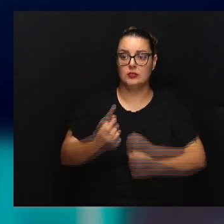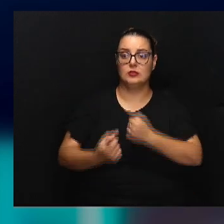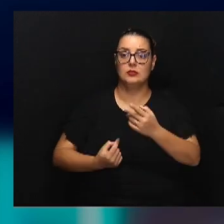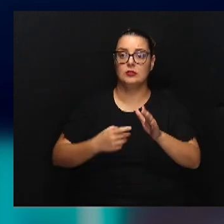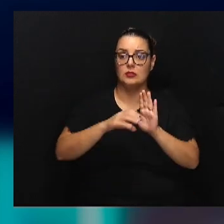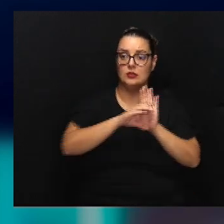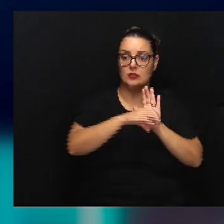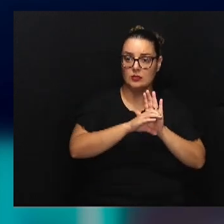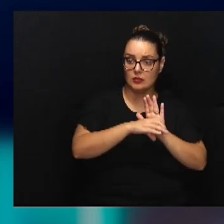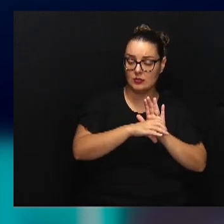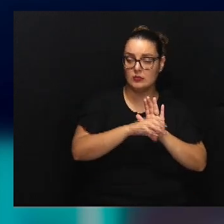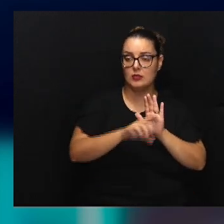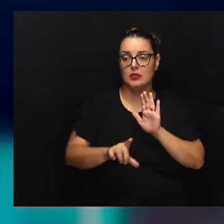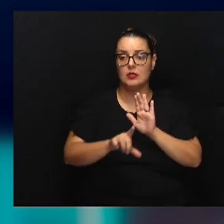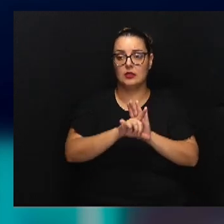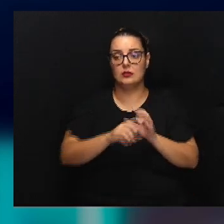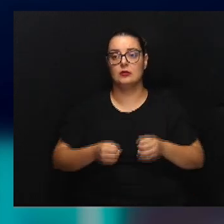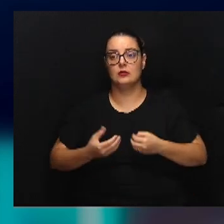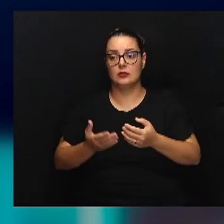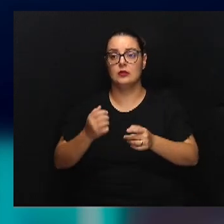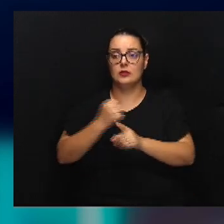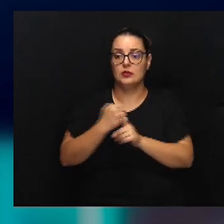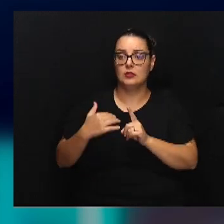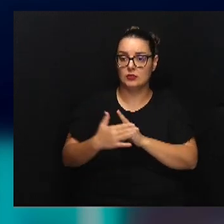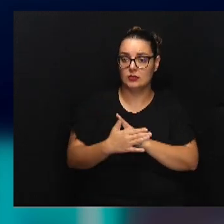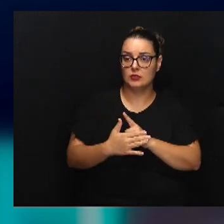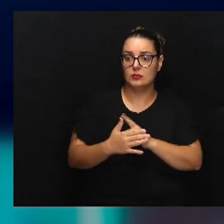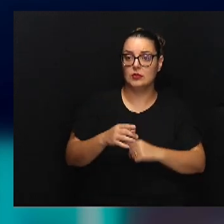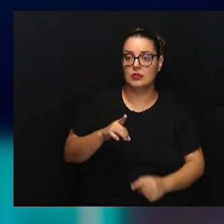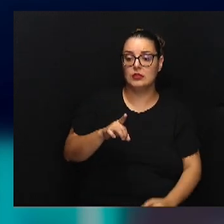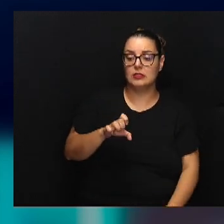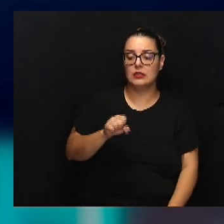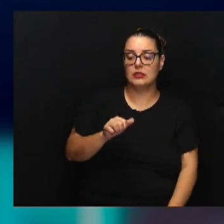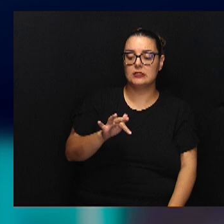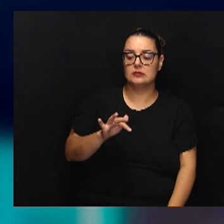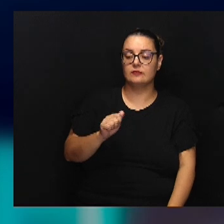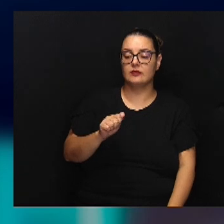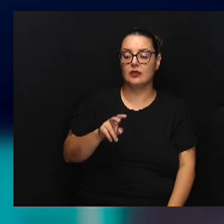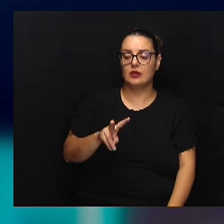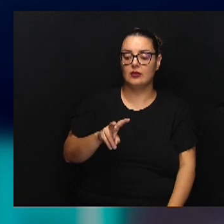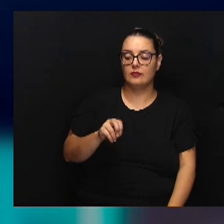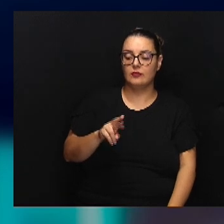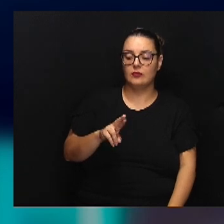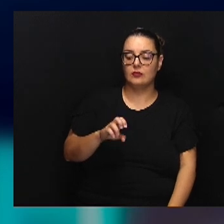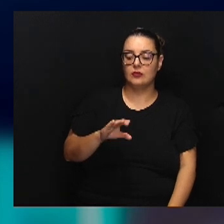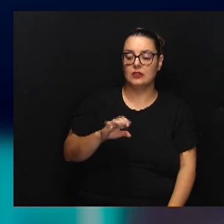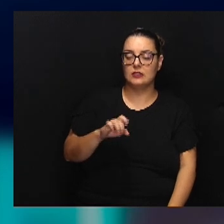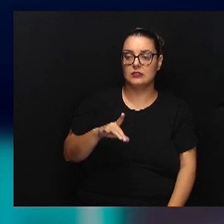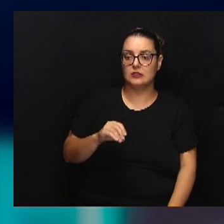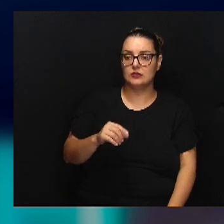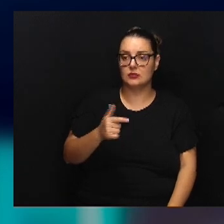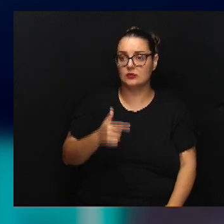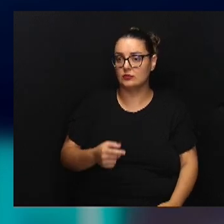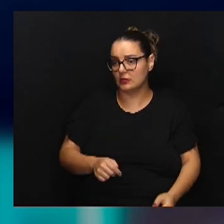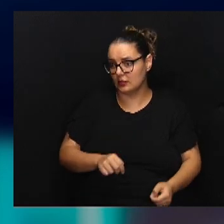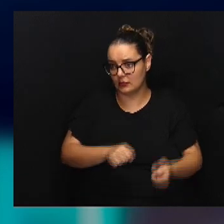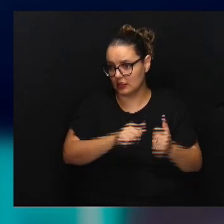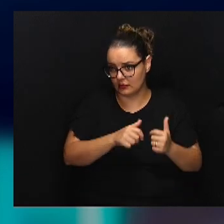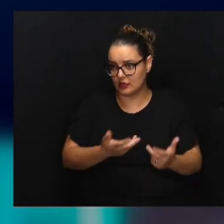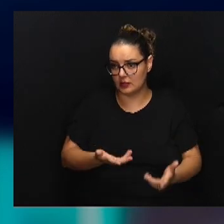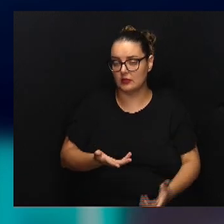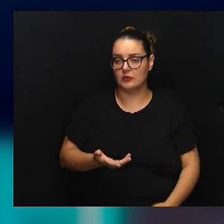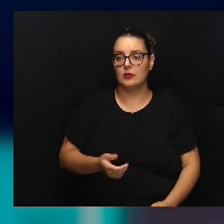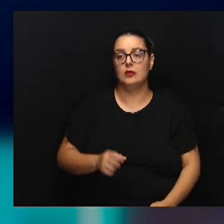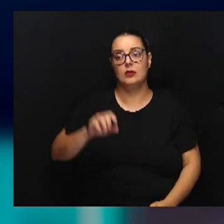conceitos que a lei traz, socialmente desfavorecidos, bem do contexto da época, assim como afrodescendentes, que nós sabemos que, com